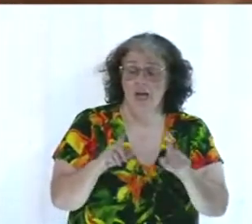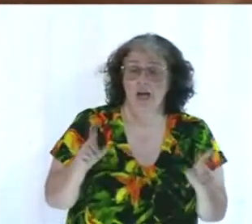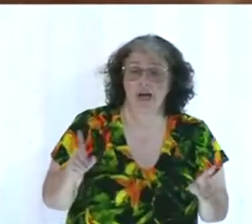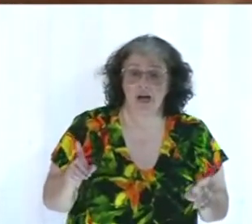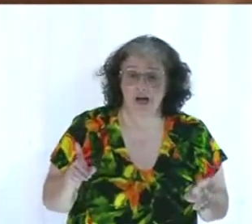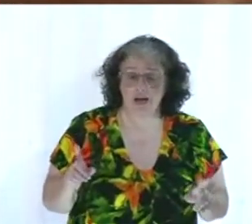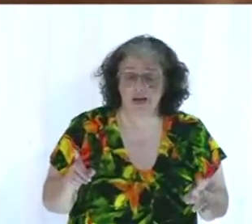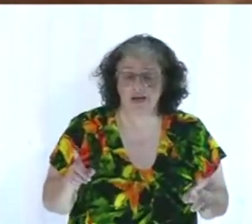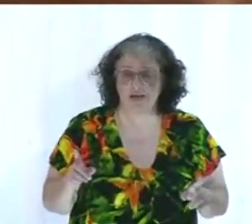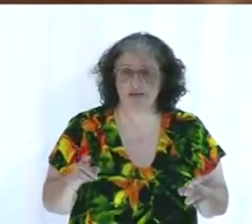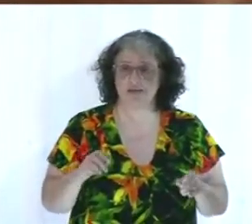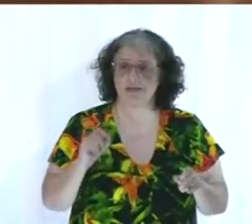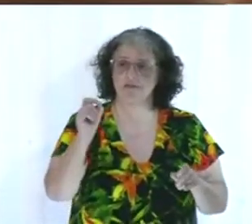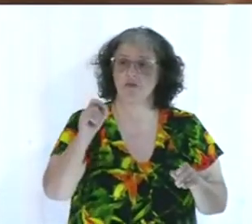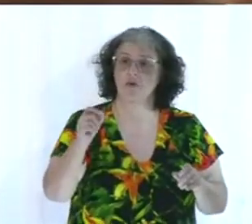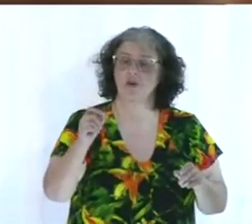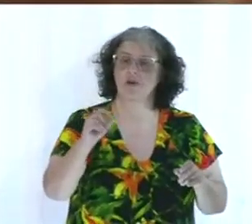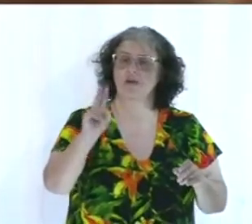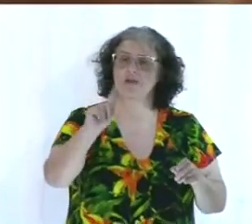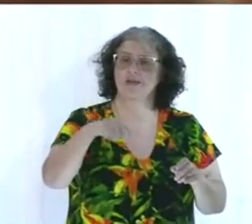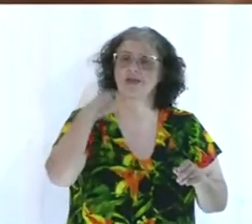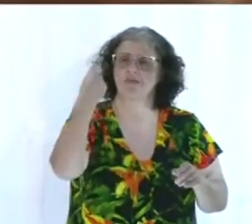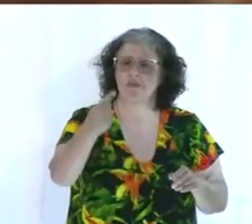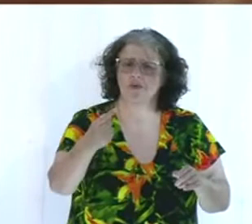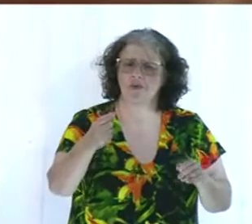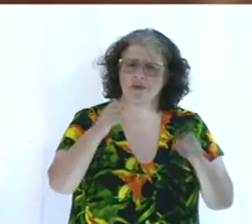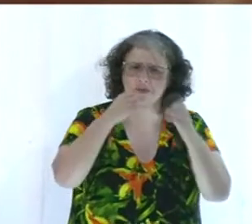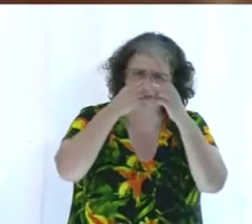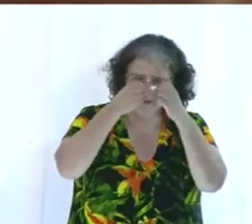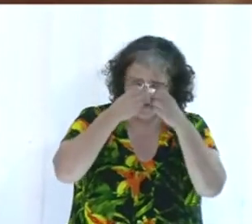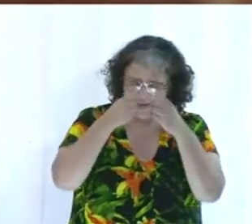trago as marcas de Cristo no meu corpo.